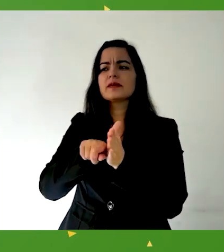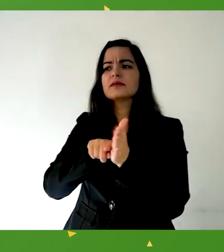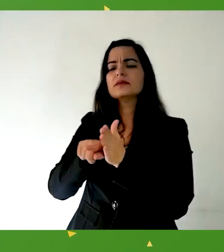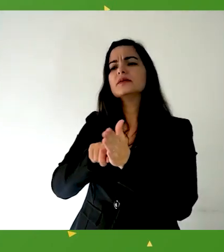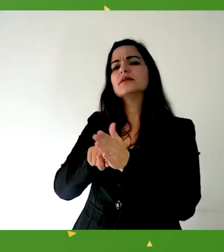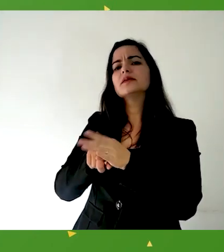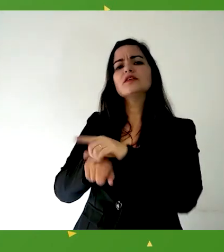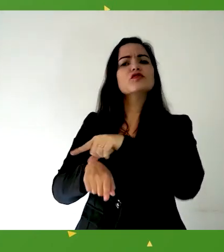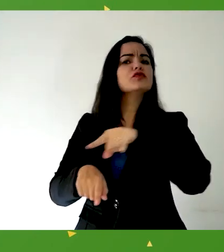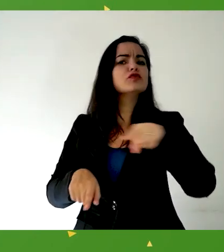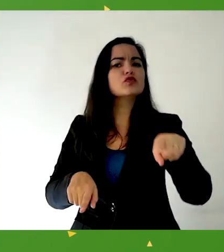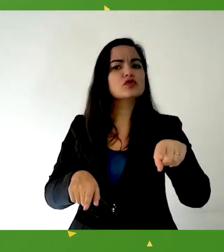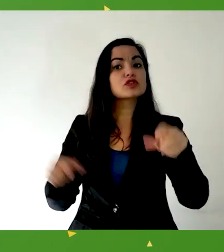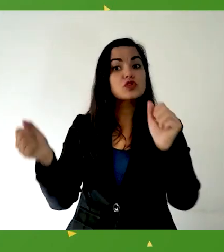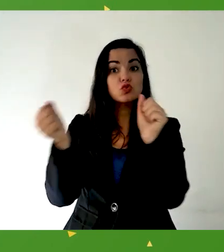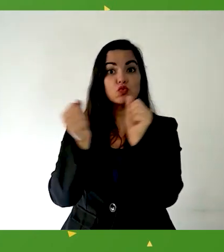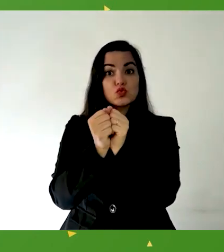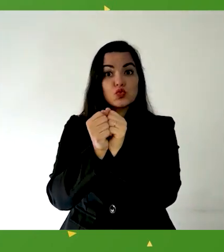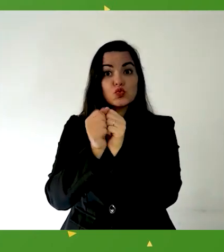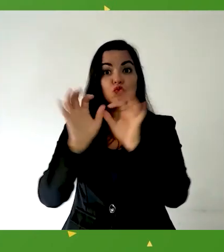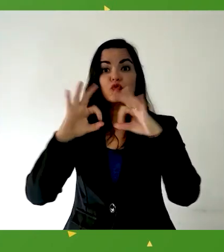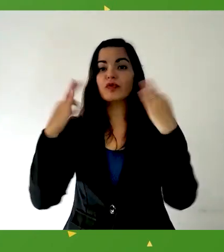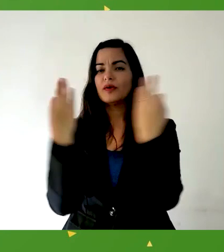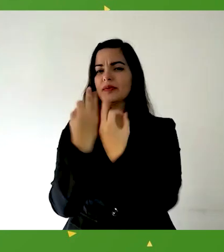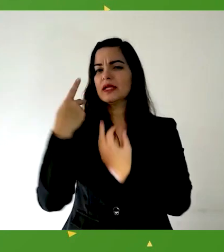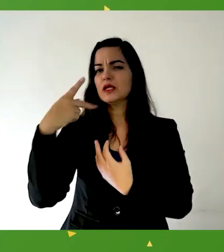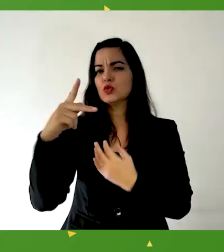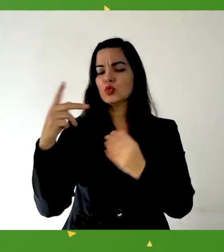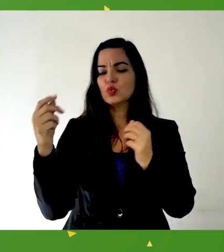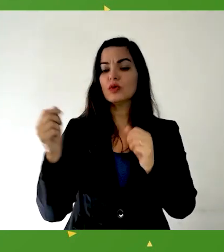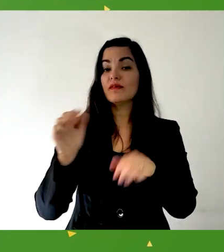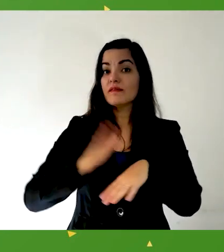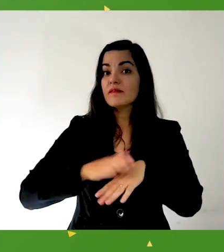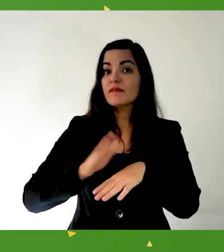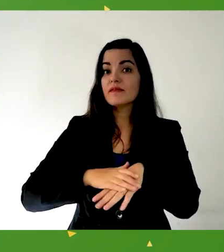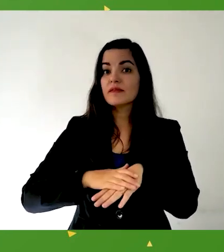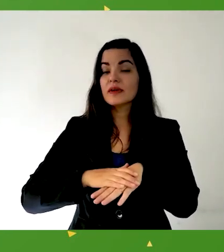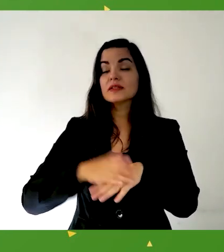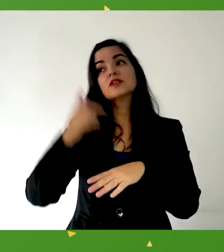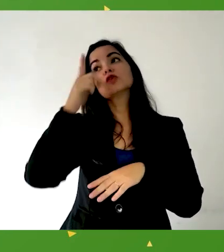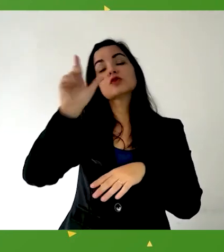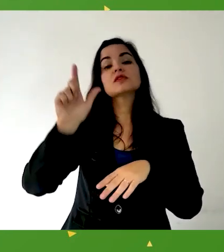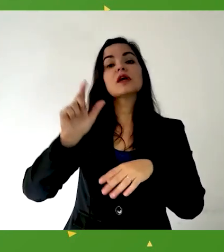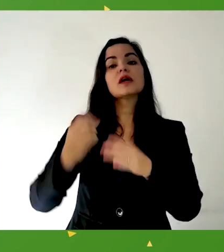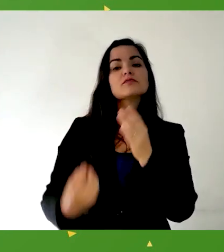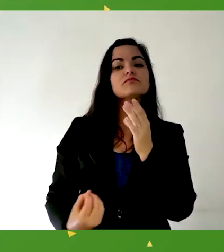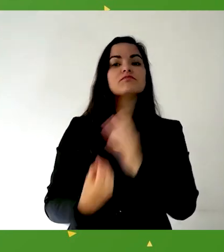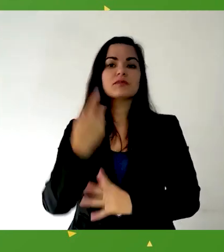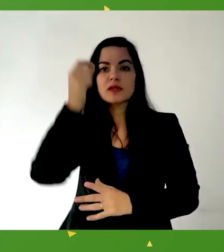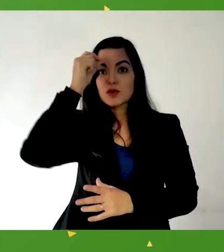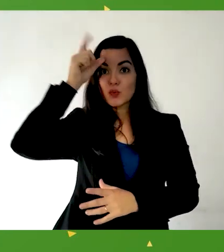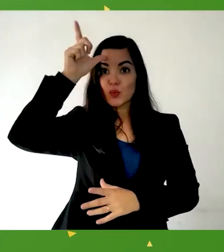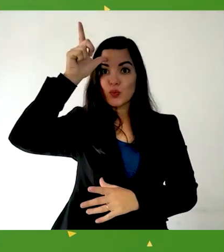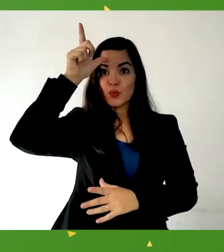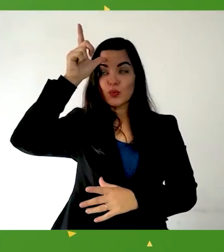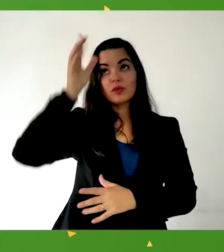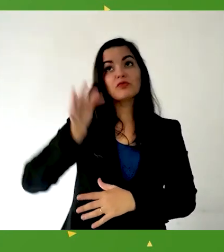investigar o que você faz hoje, juntamente com a sua família, que possa produzir